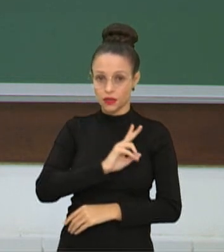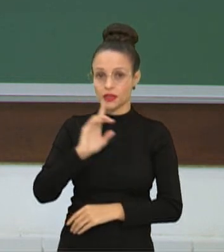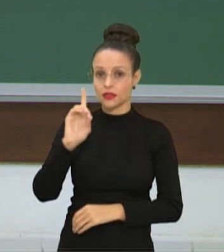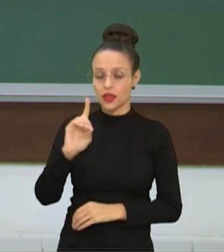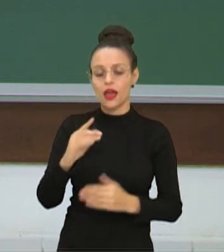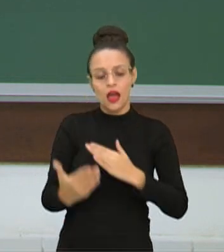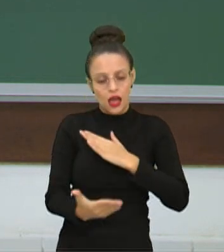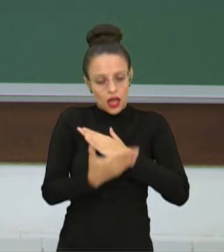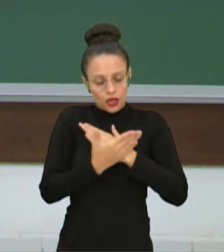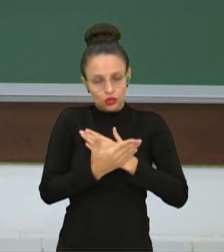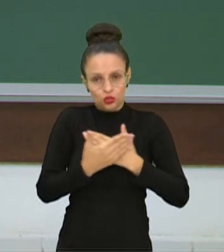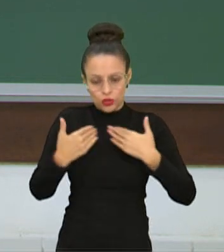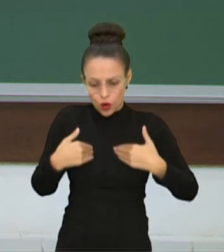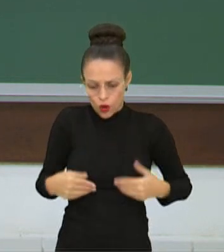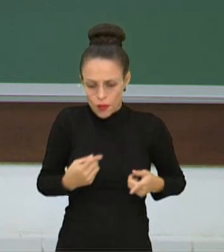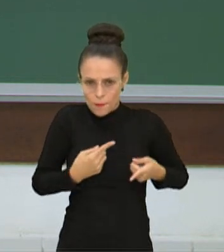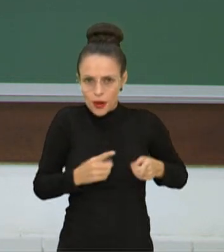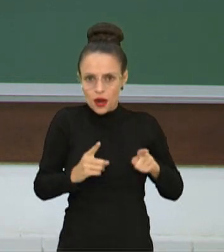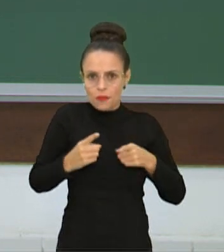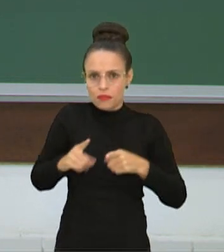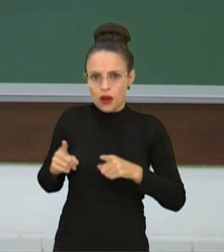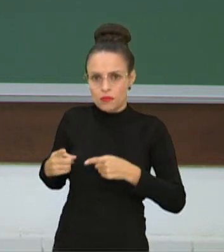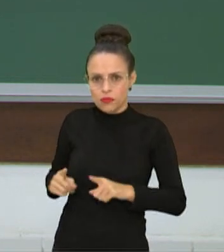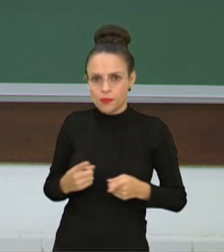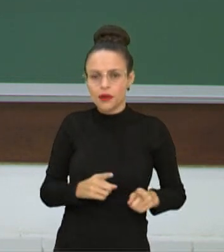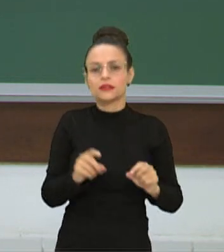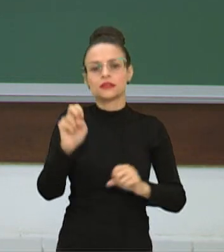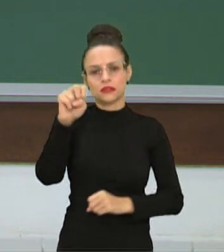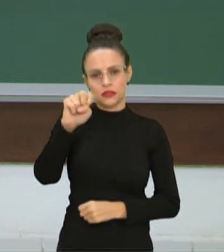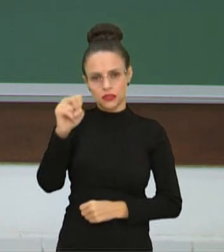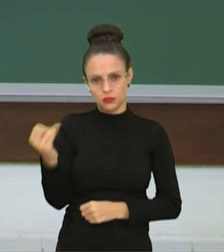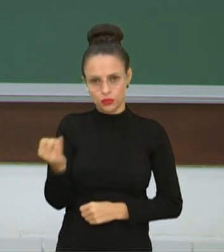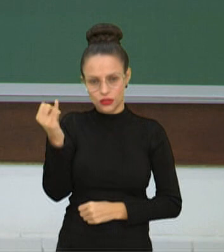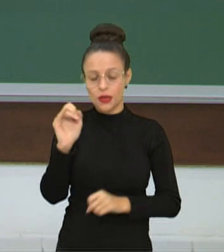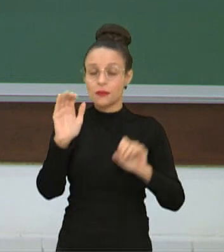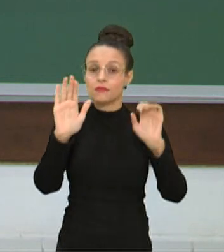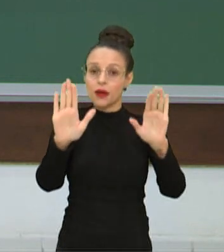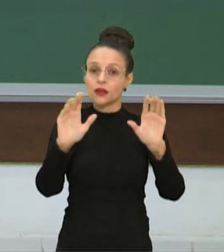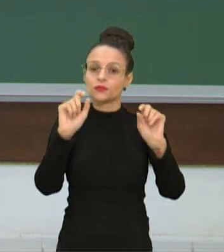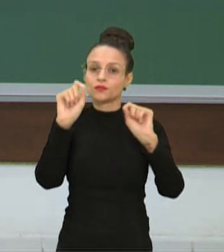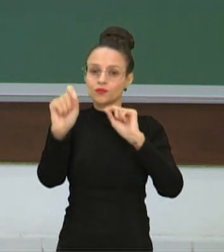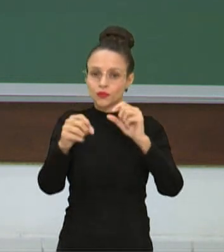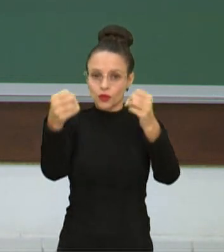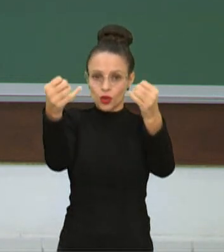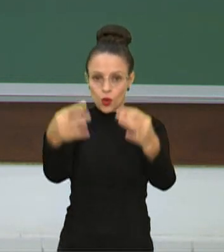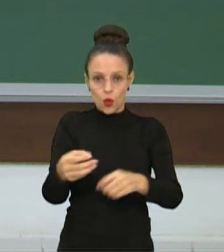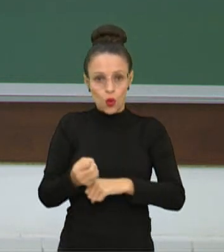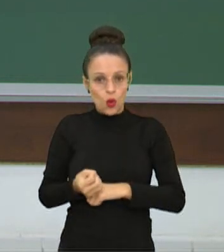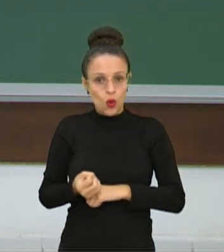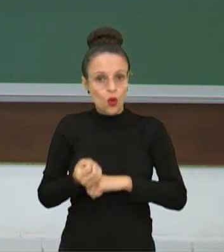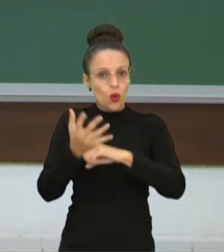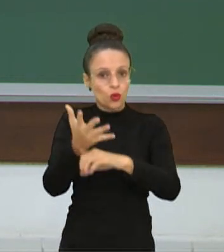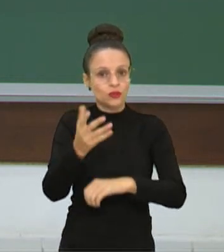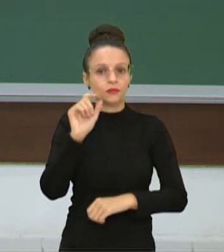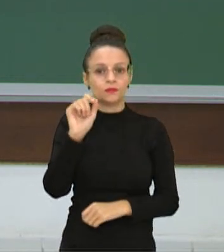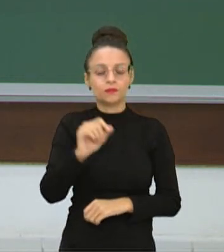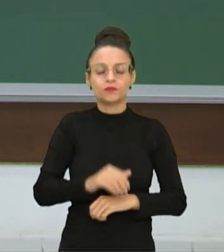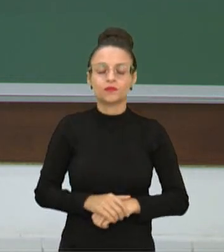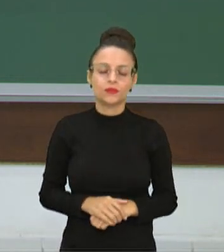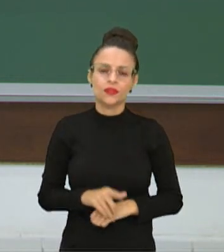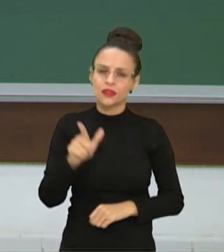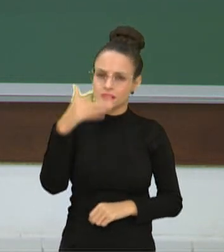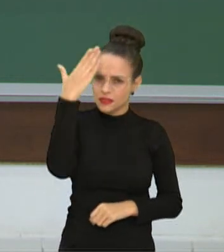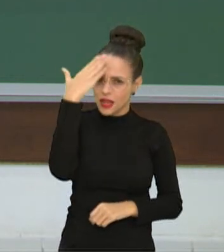nossa imunidade, tá? Então, ela é super importante. Só que aí, deixa eu te contar uma coisa. Sabe que